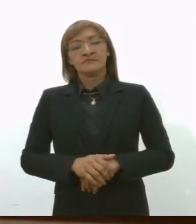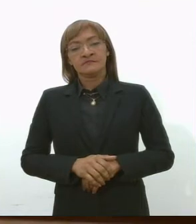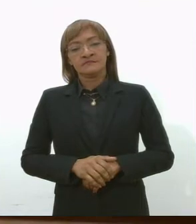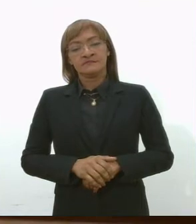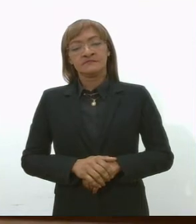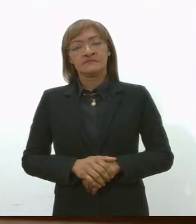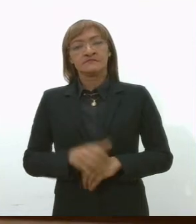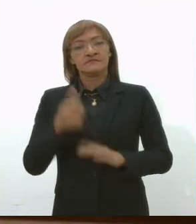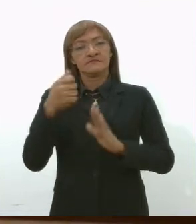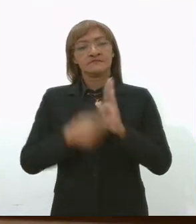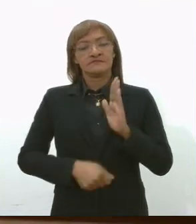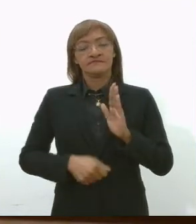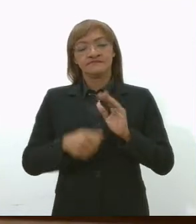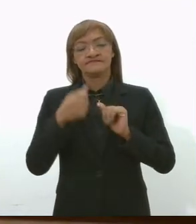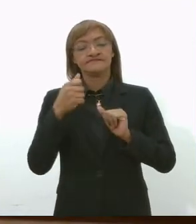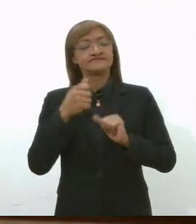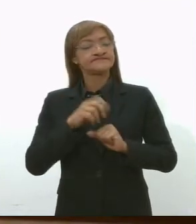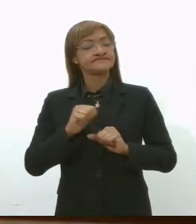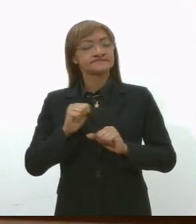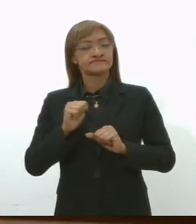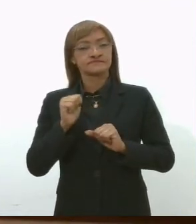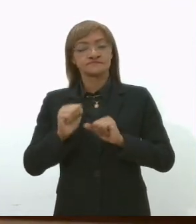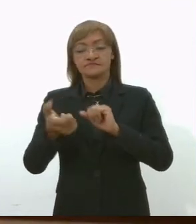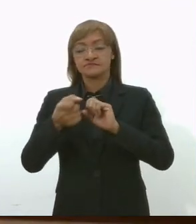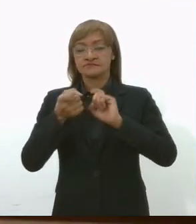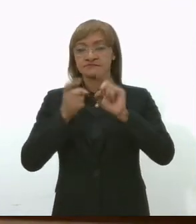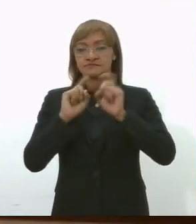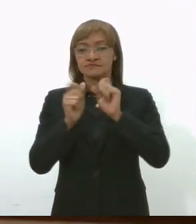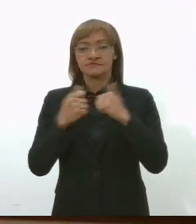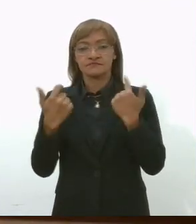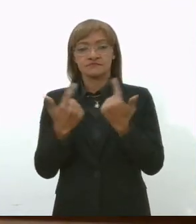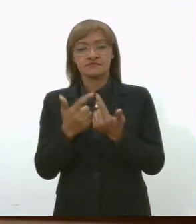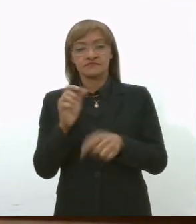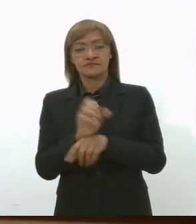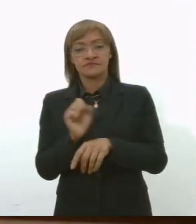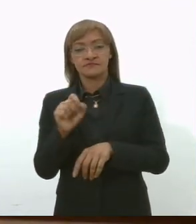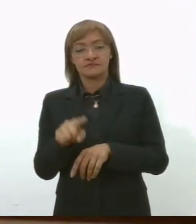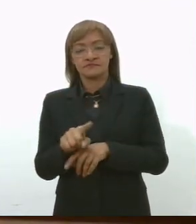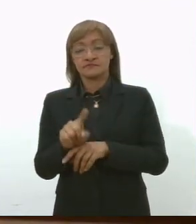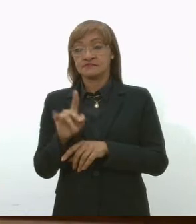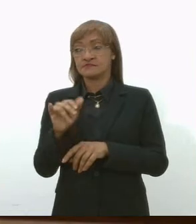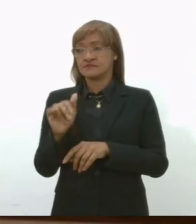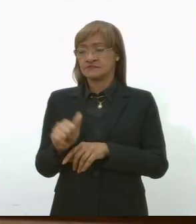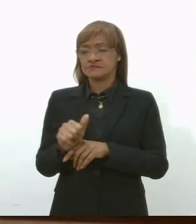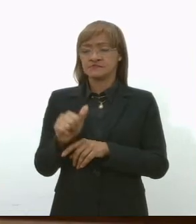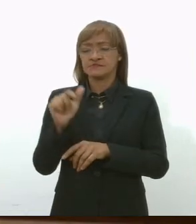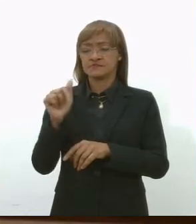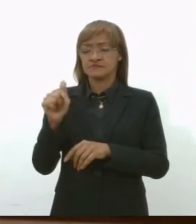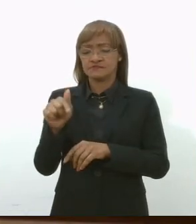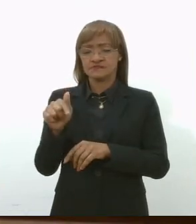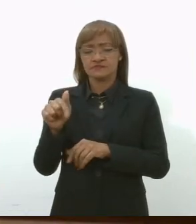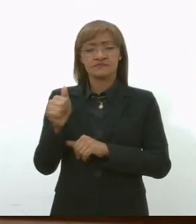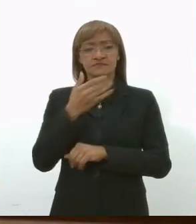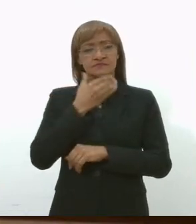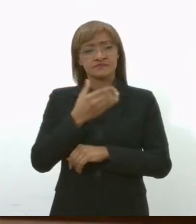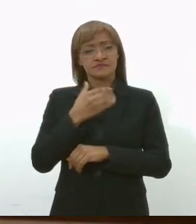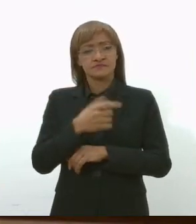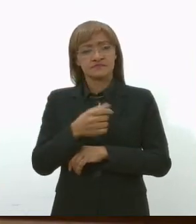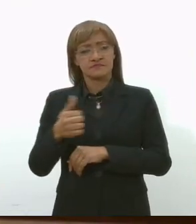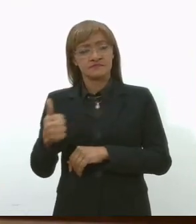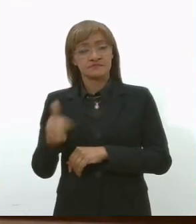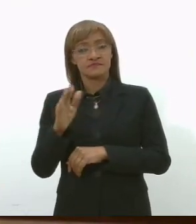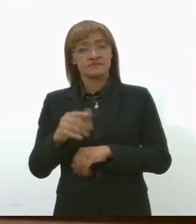Ata da 67ª Sessão Extraordinária da Assembleia Legislativa do Estado de Sergipe, realizada em 7 de dezembro de 2021, às 12 horas e 20